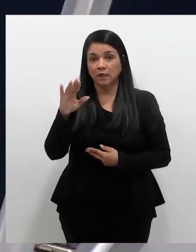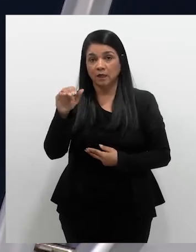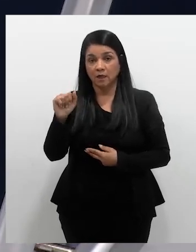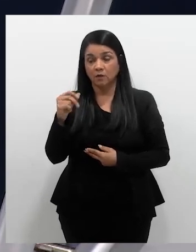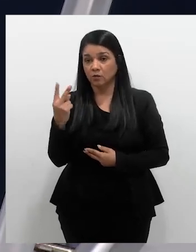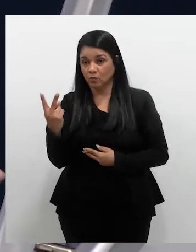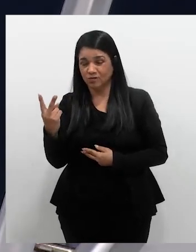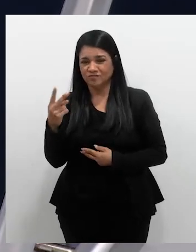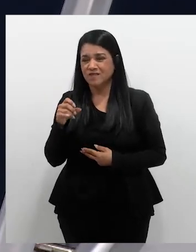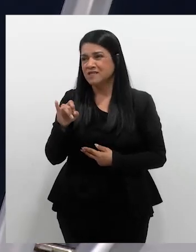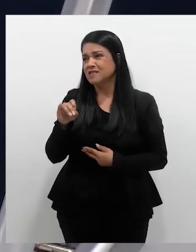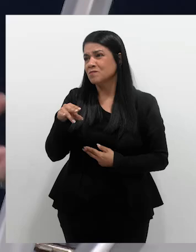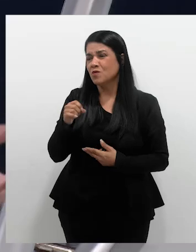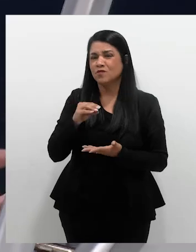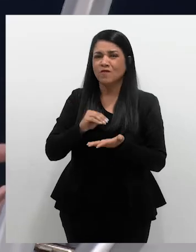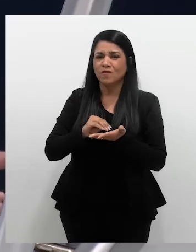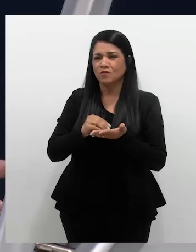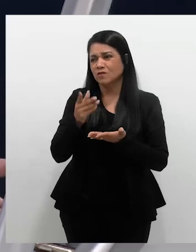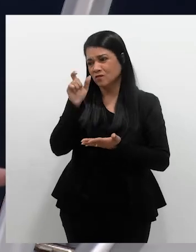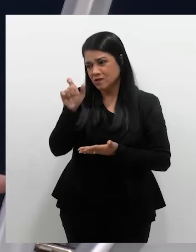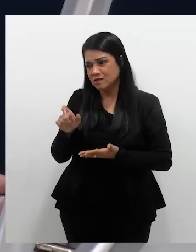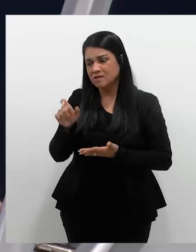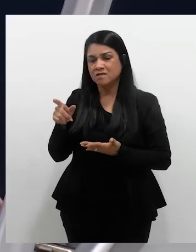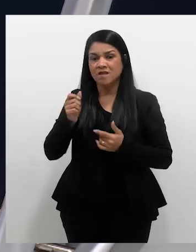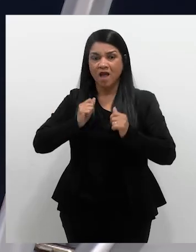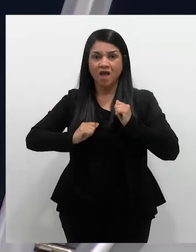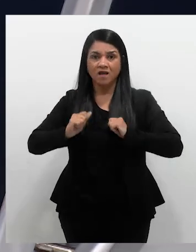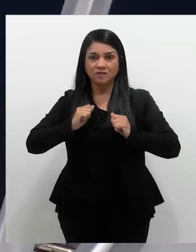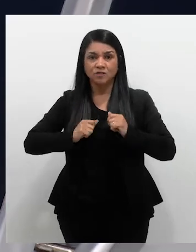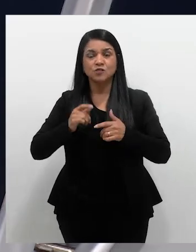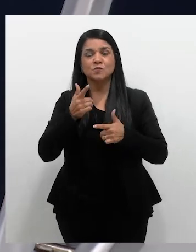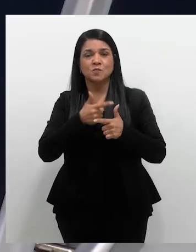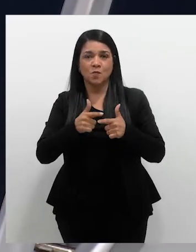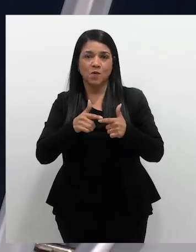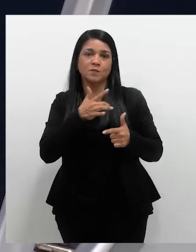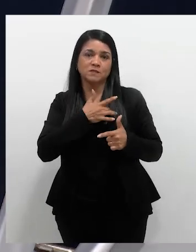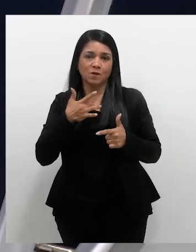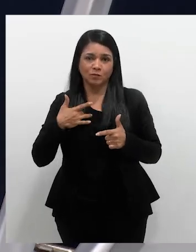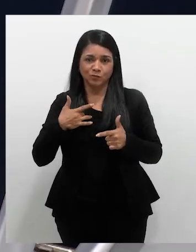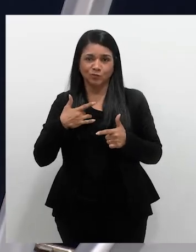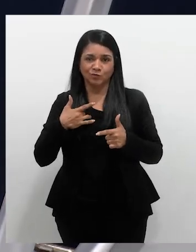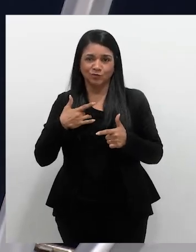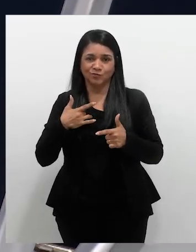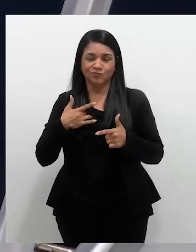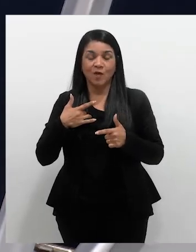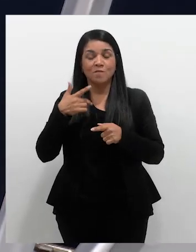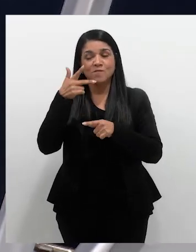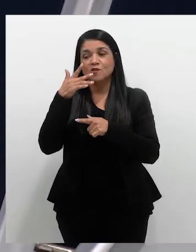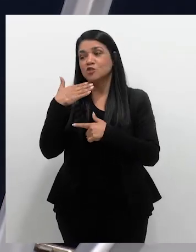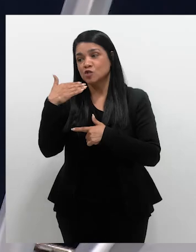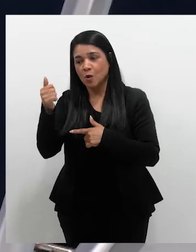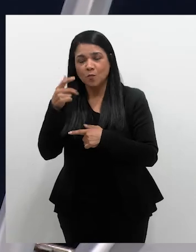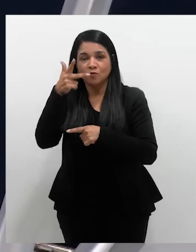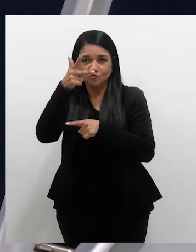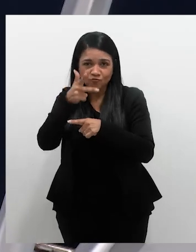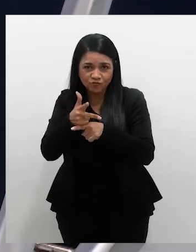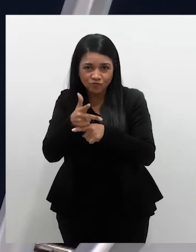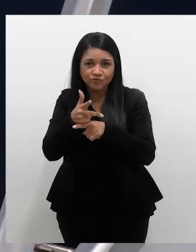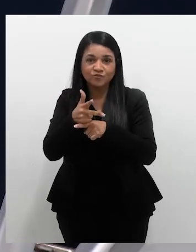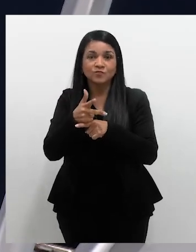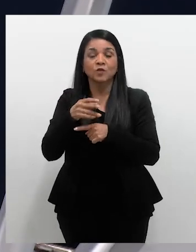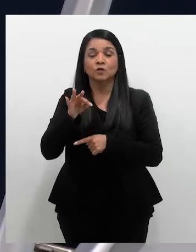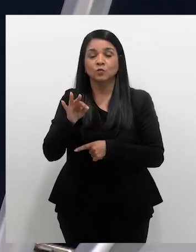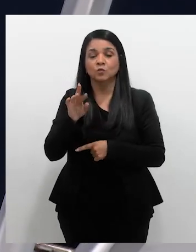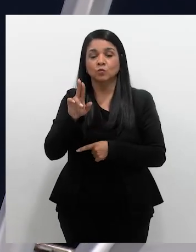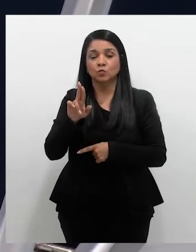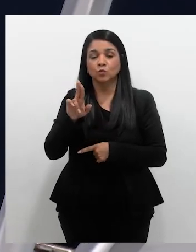tá nesse elenco e tal. A atriz teve um problema de saúde. No dia de filmar, ela também me chamou. Então, tive no